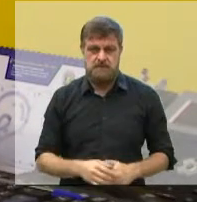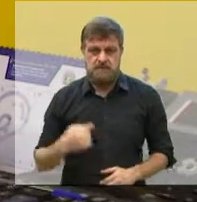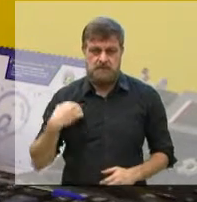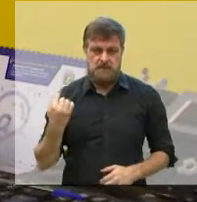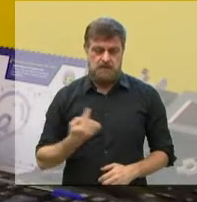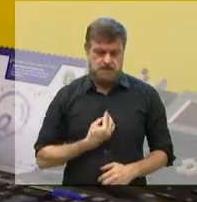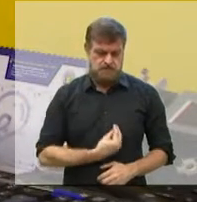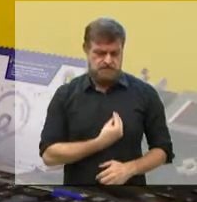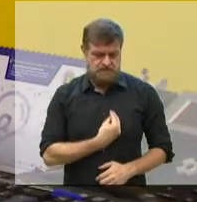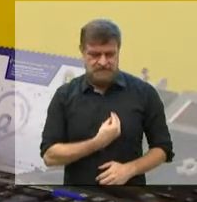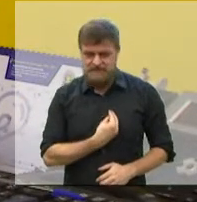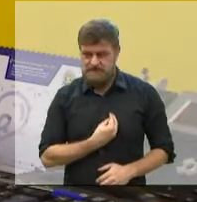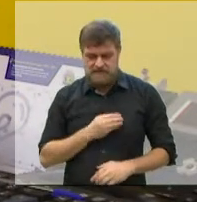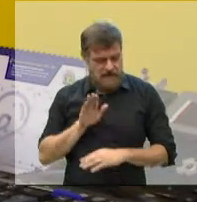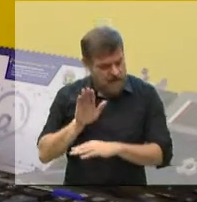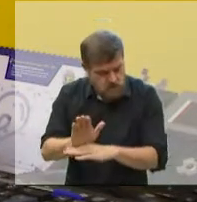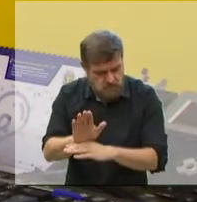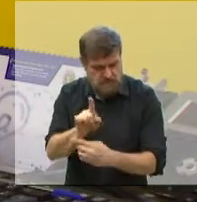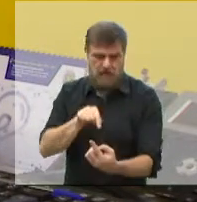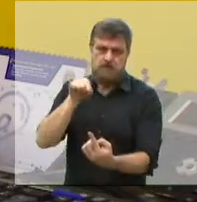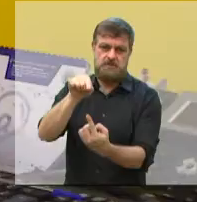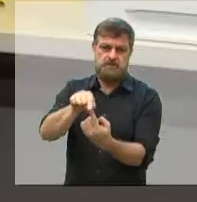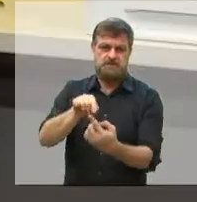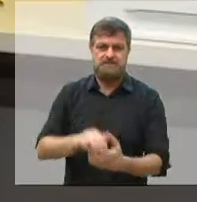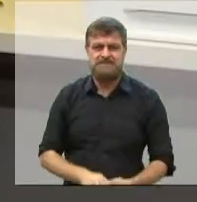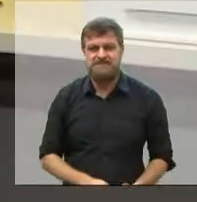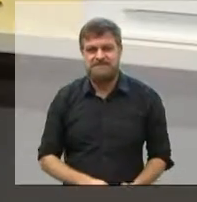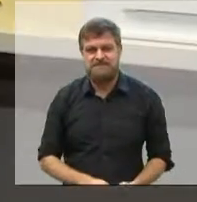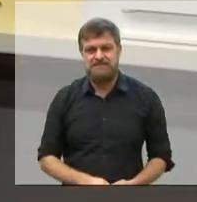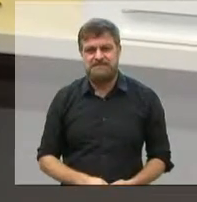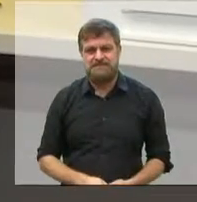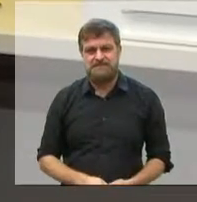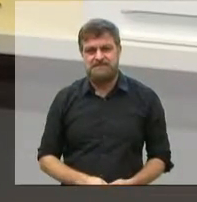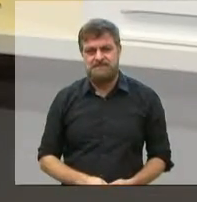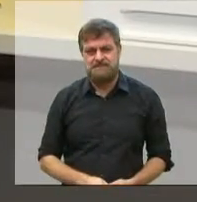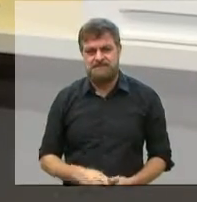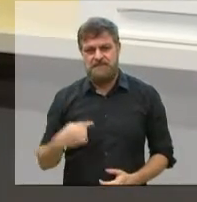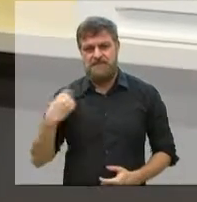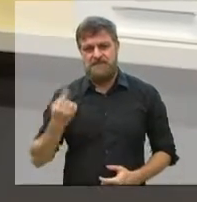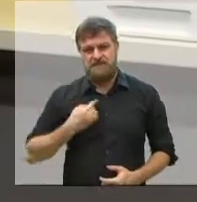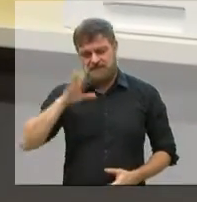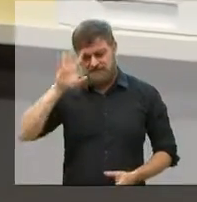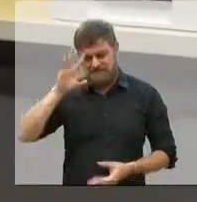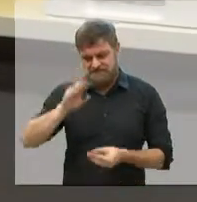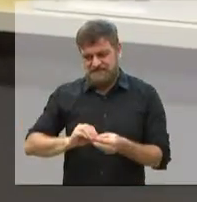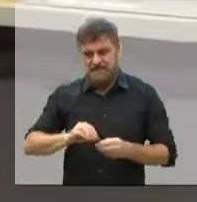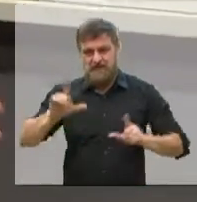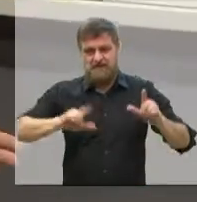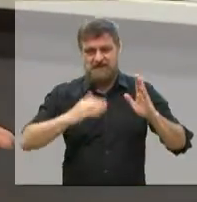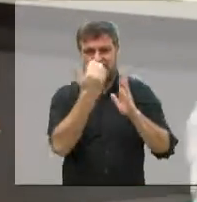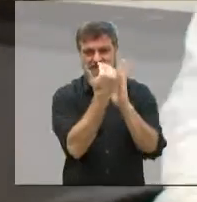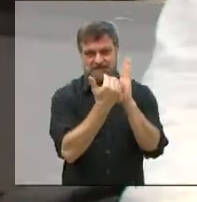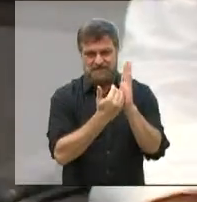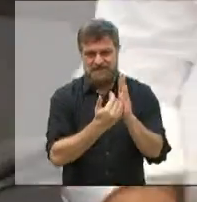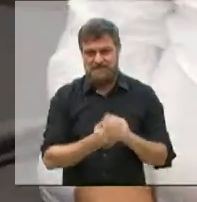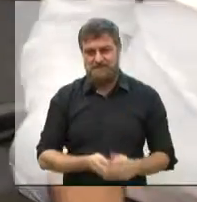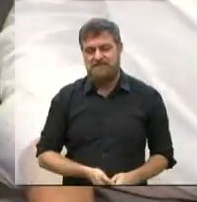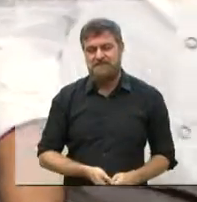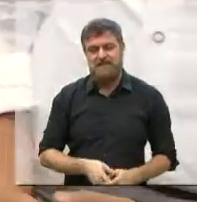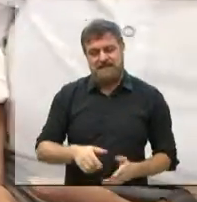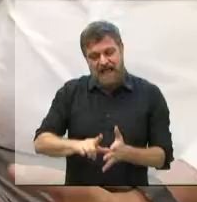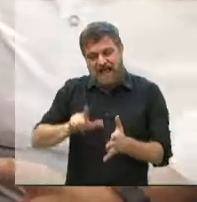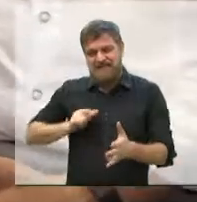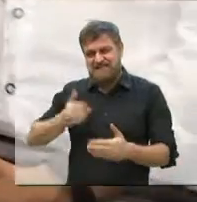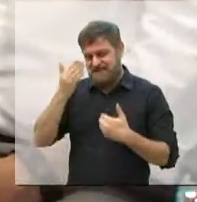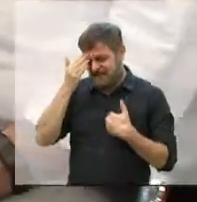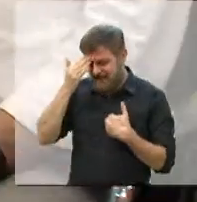aqui sempre à disposição para ajudar. Ok, então, vereador, e assim, então, a gente encerra o Em Pauta de hoje, mas antes eu queria agradecer mais uma vez